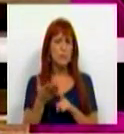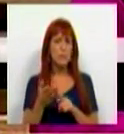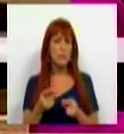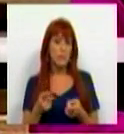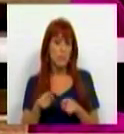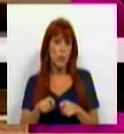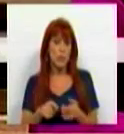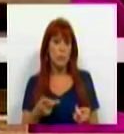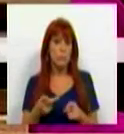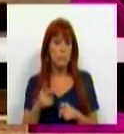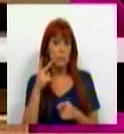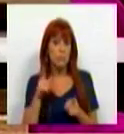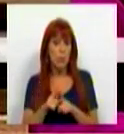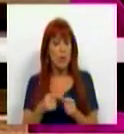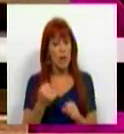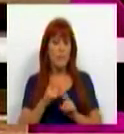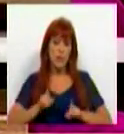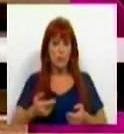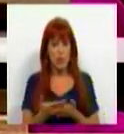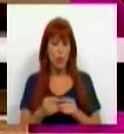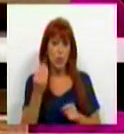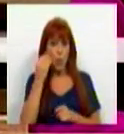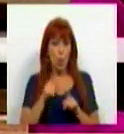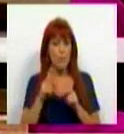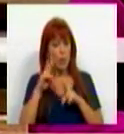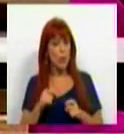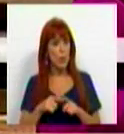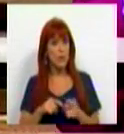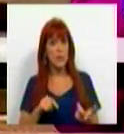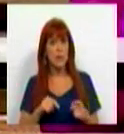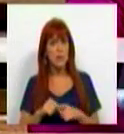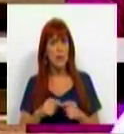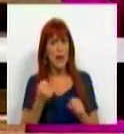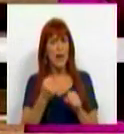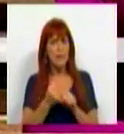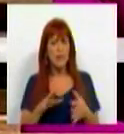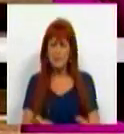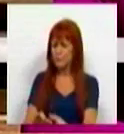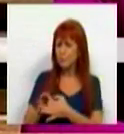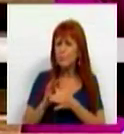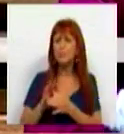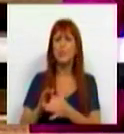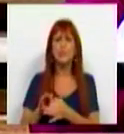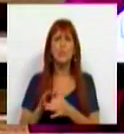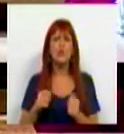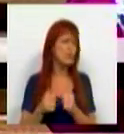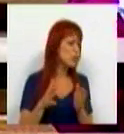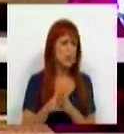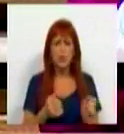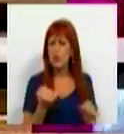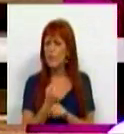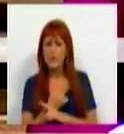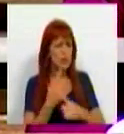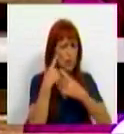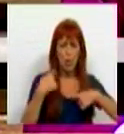vida, como iniciar uma atividade económica ou encontrar emprego, em estreita colaboração entre todos os